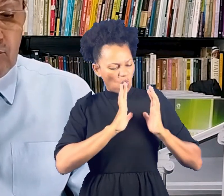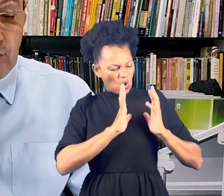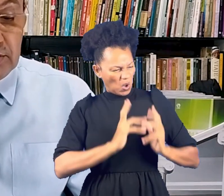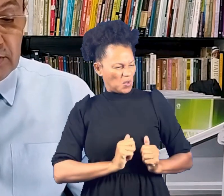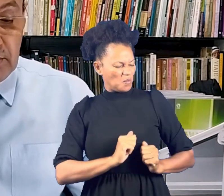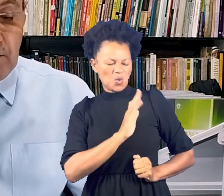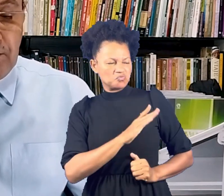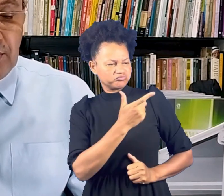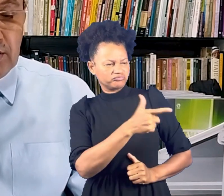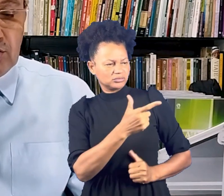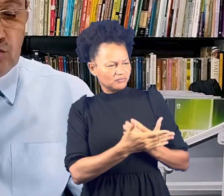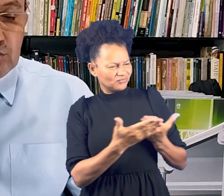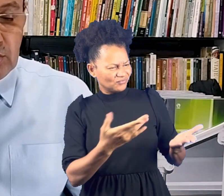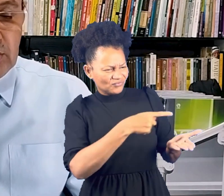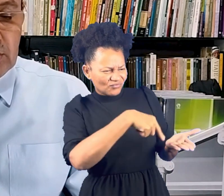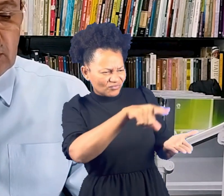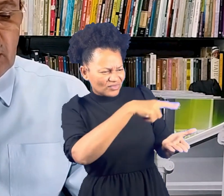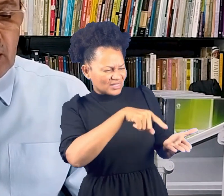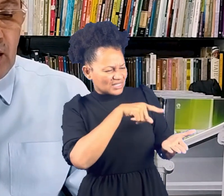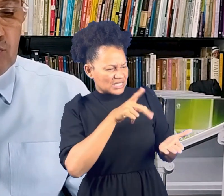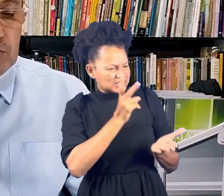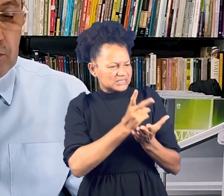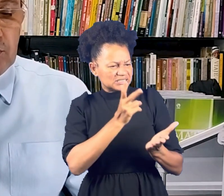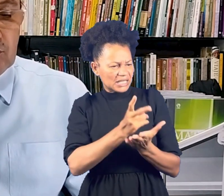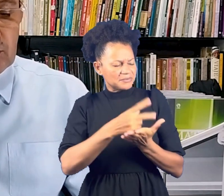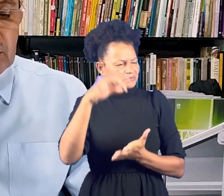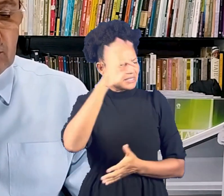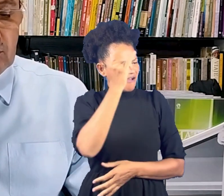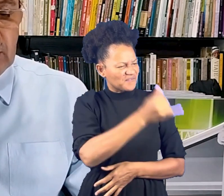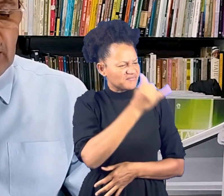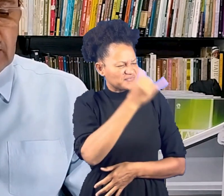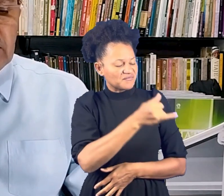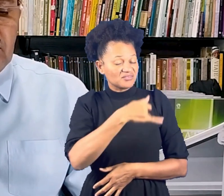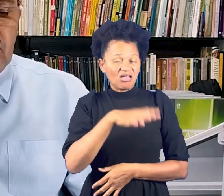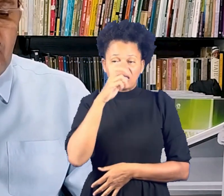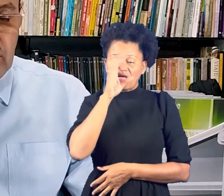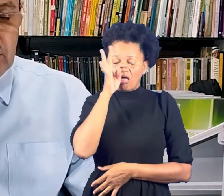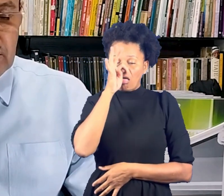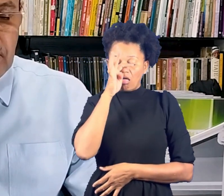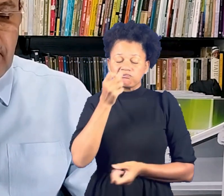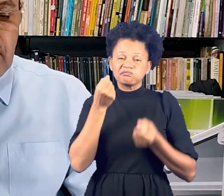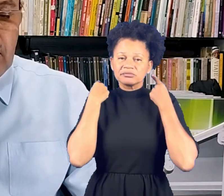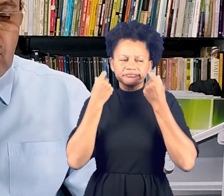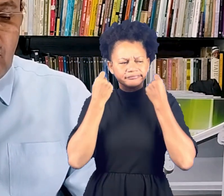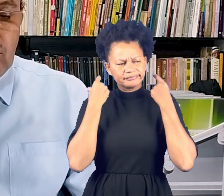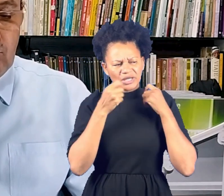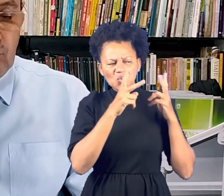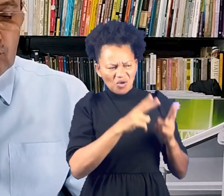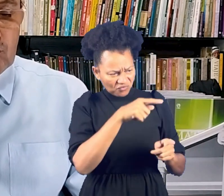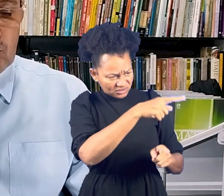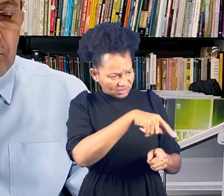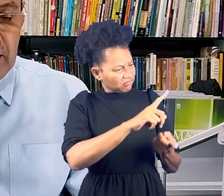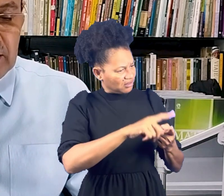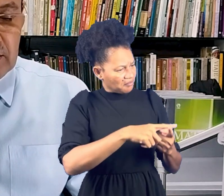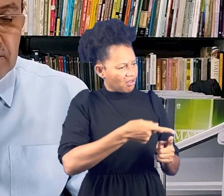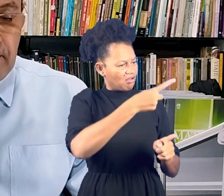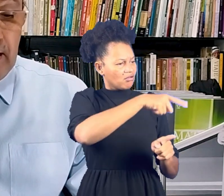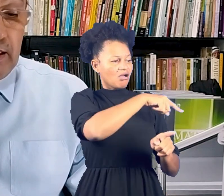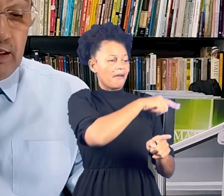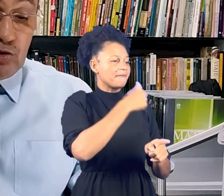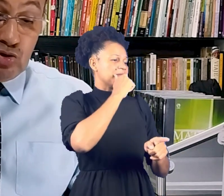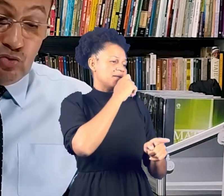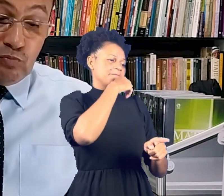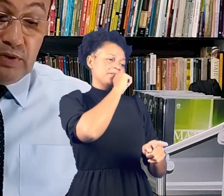ouvido, vós sempre resistis ao Espírito Santo, assim vós como vossos